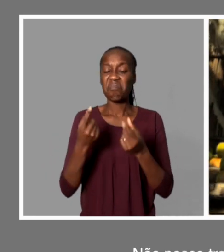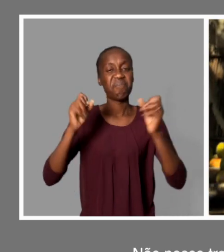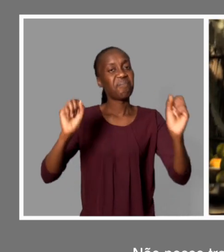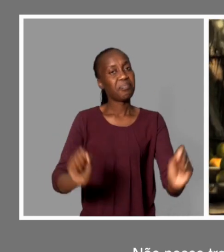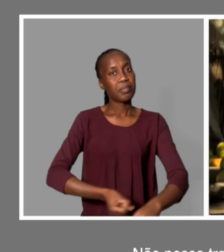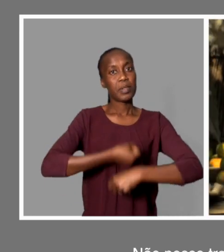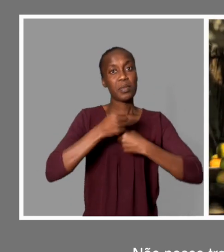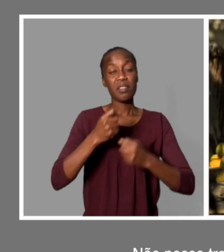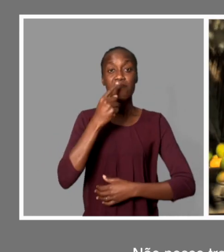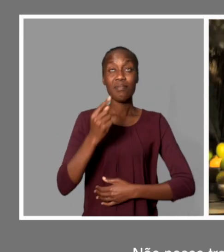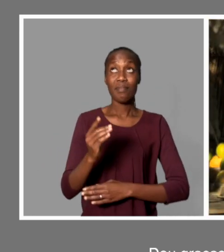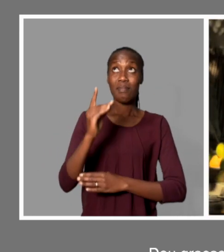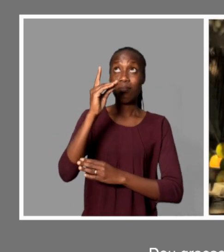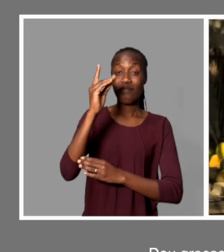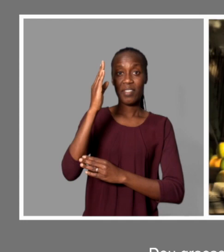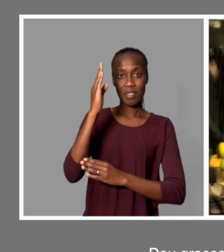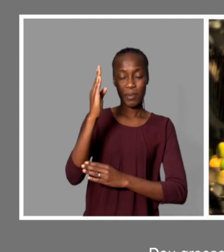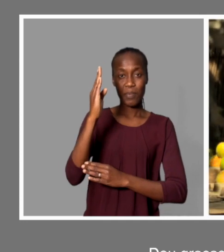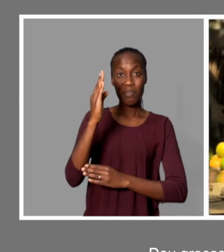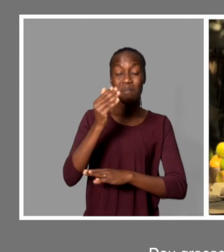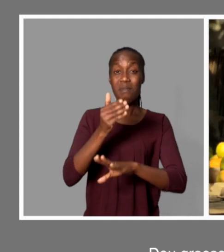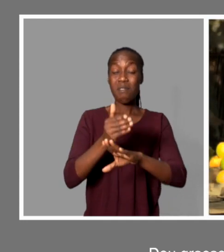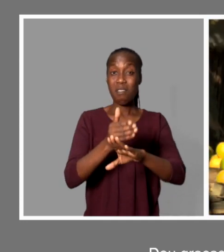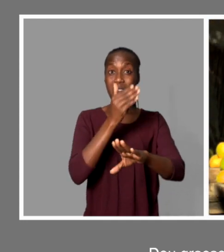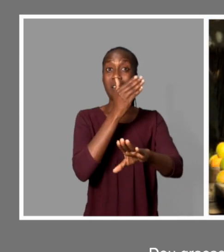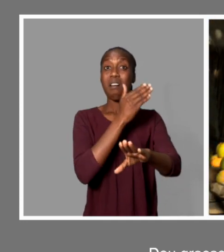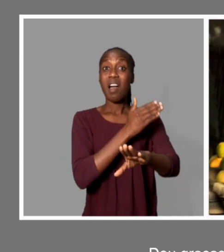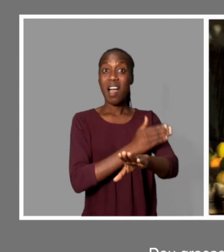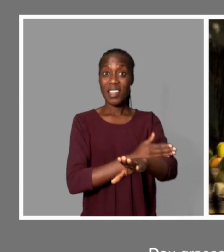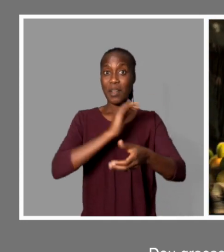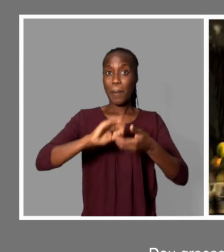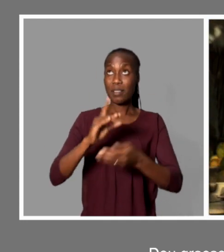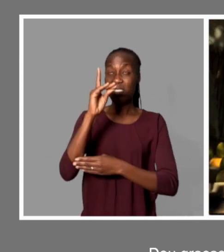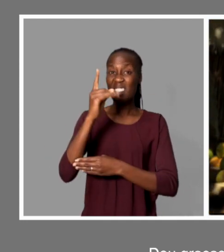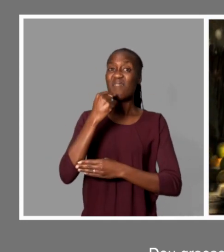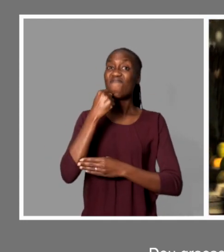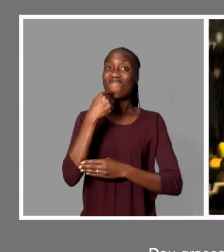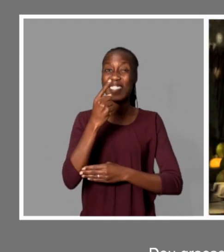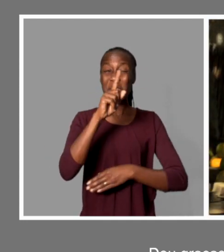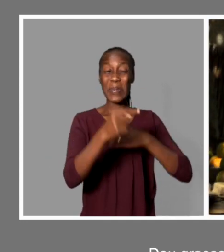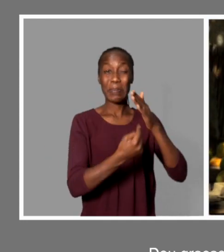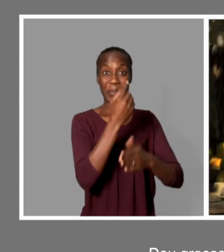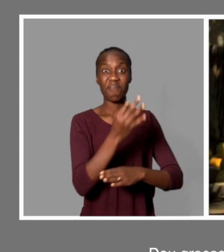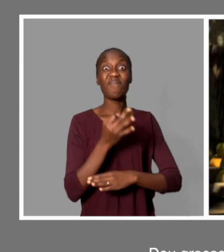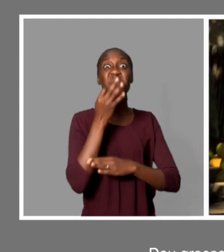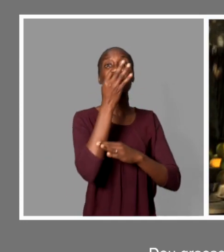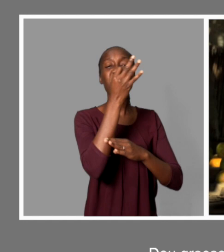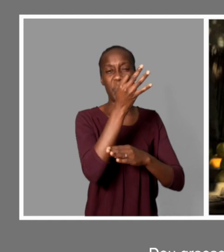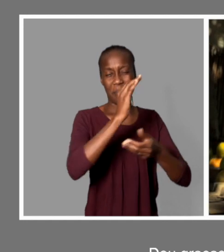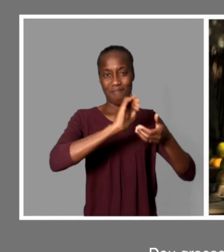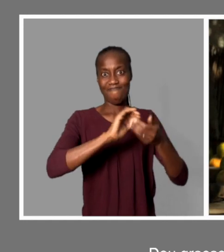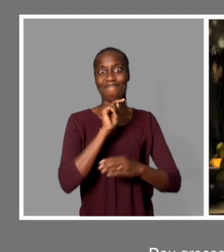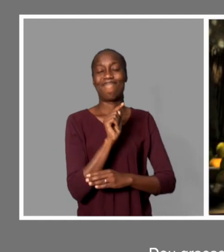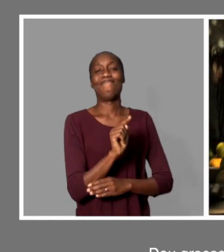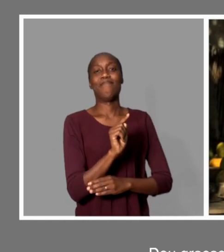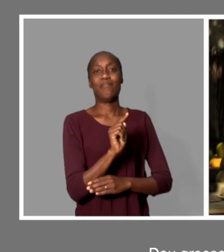fazer nada. E digo graças a Deus, porque antes parecia que Deus me alertou que você vai ter uma situação